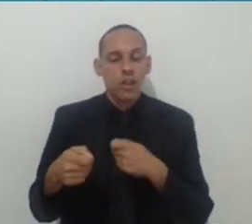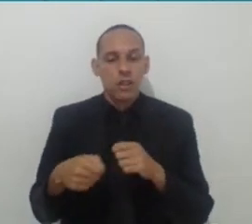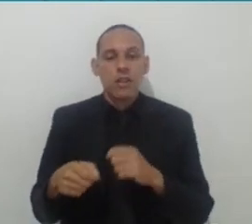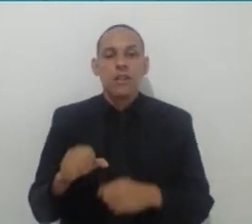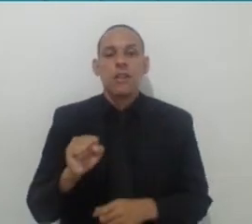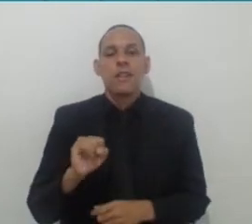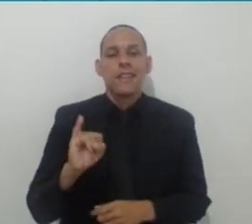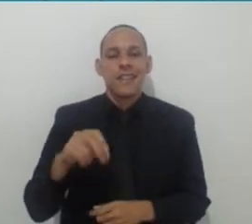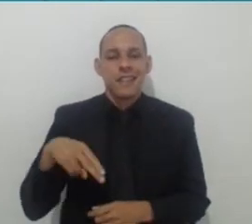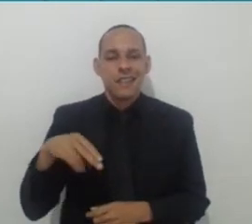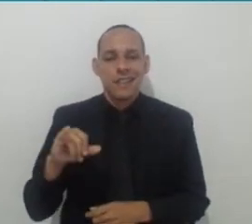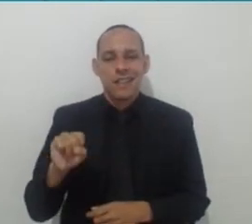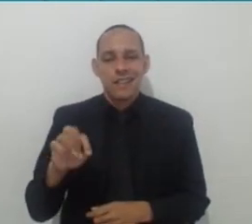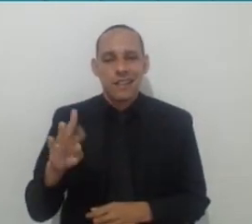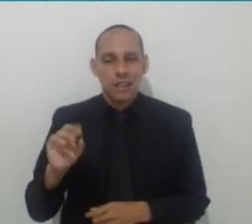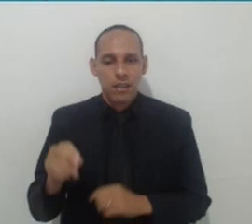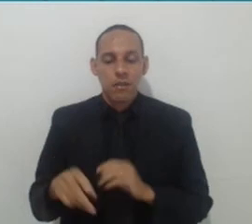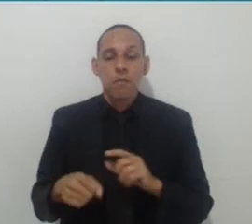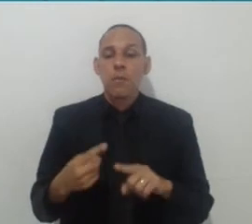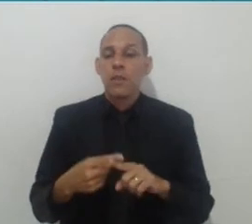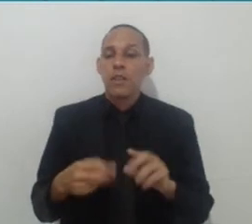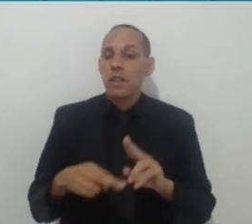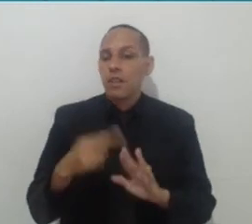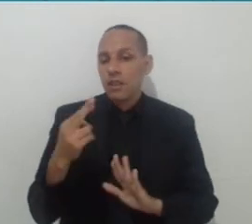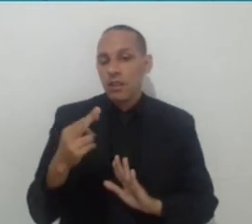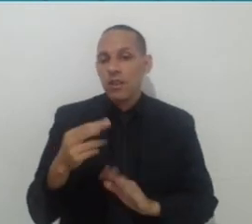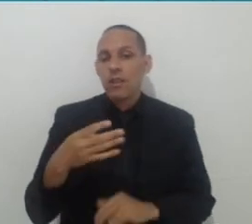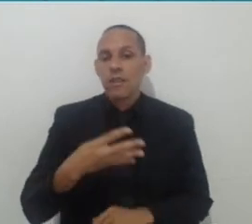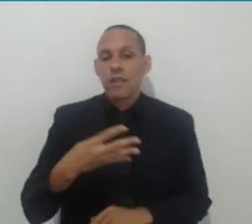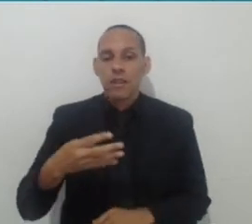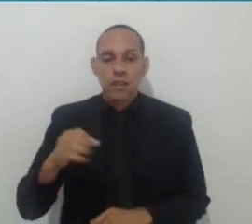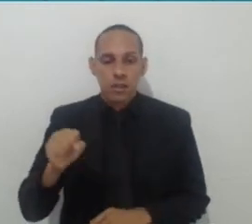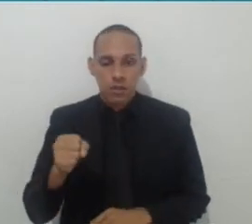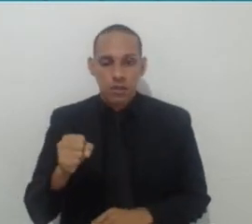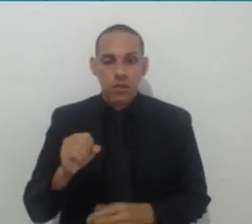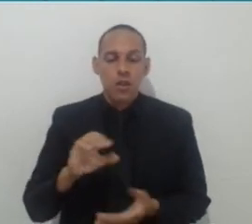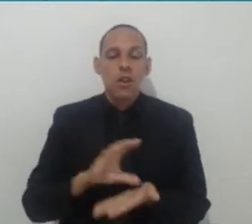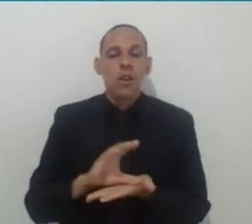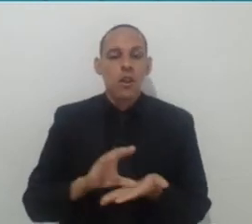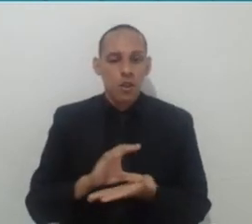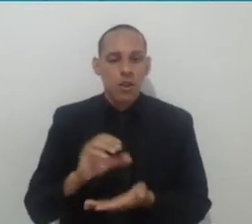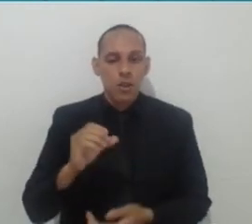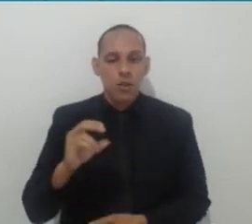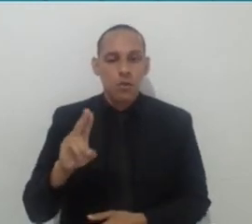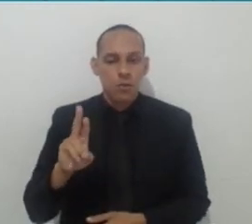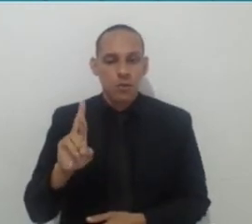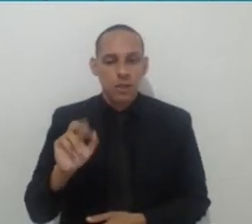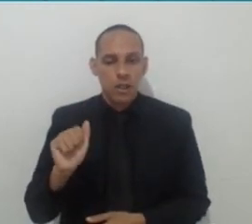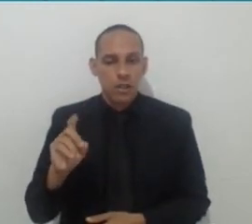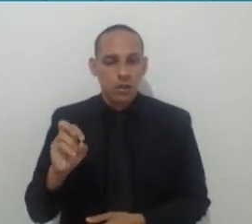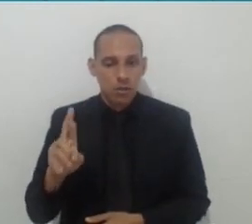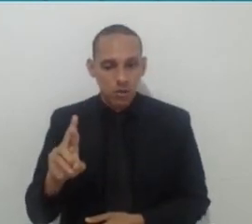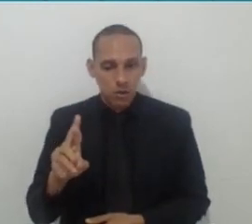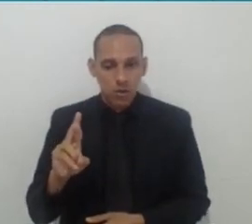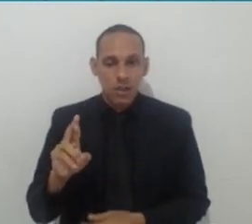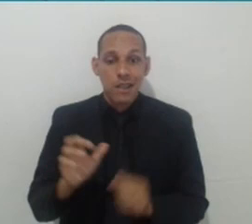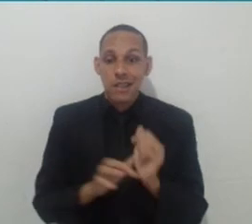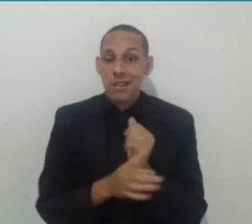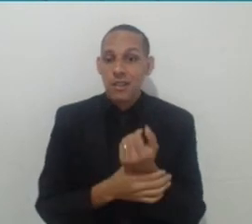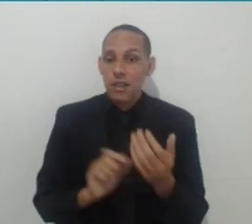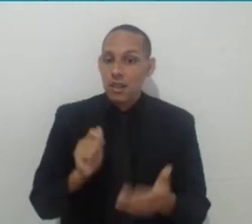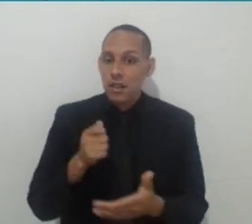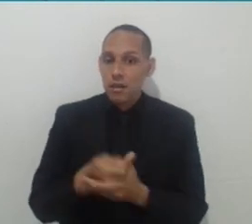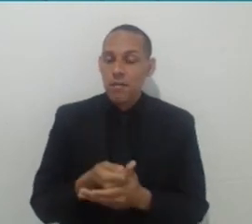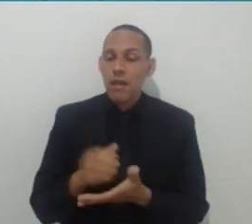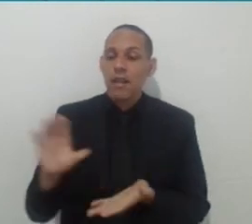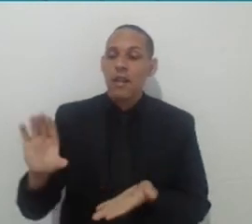porque a resolução 448 de 2019 do próprio Conselho Curador, o pagamento pela seguradora é pressuposto de reembolso,